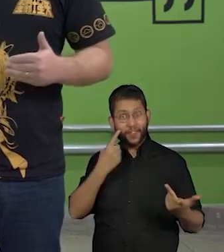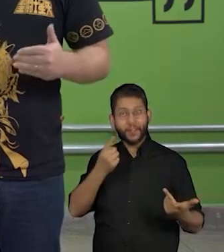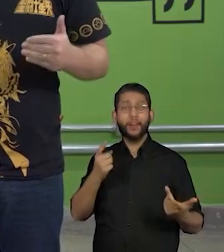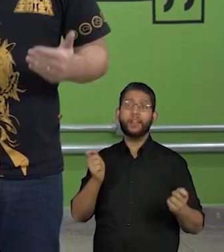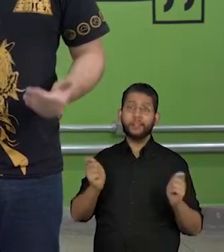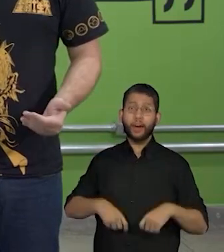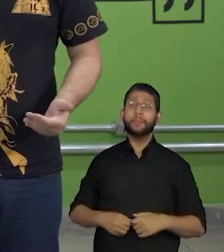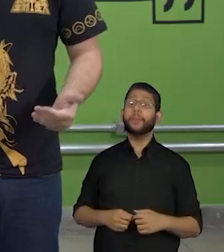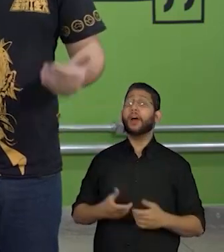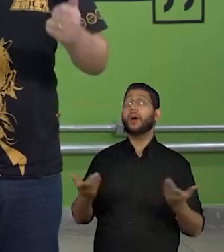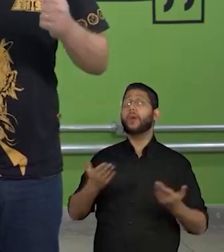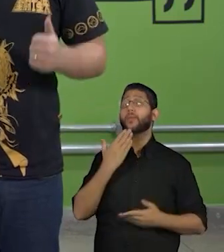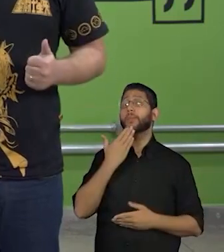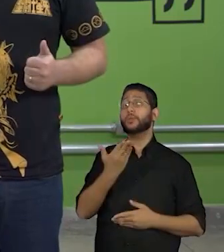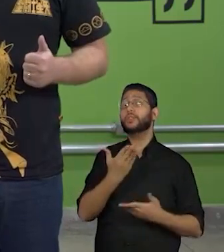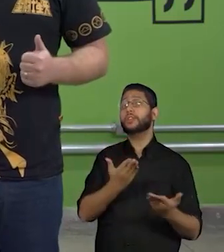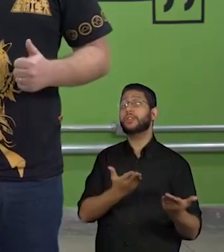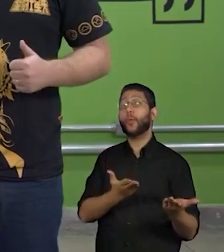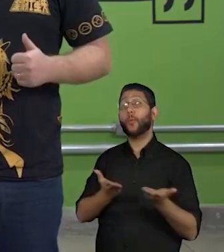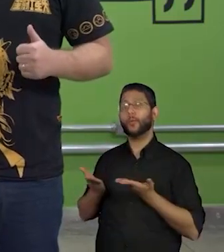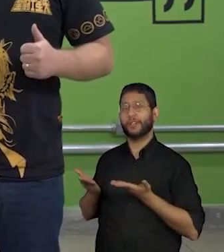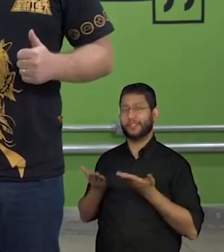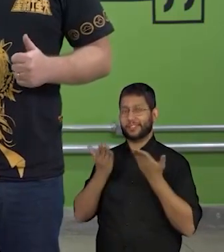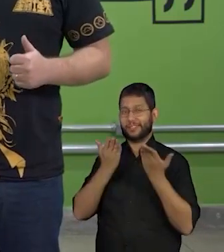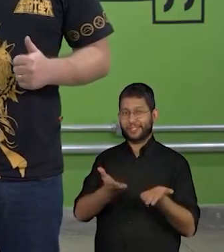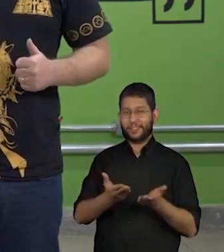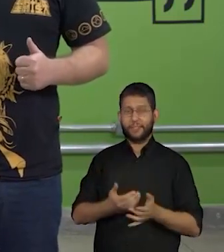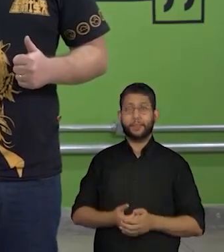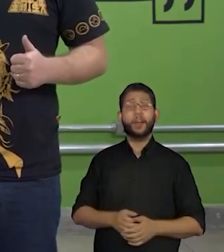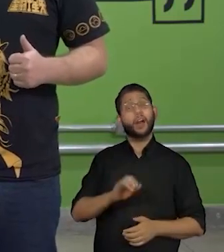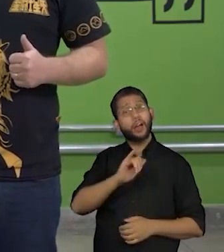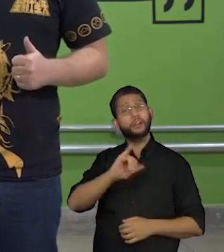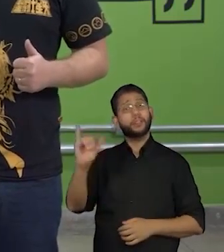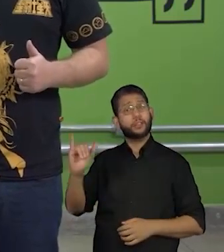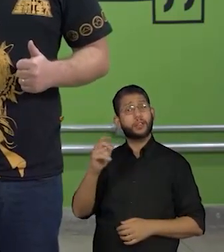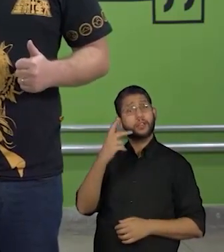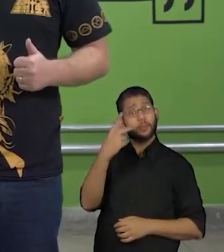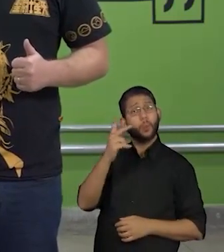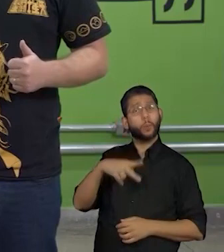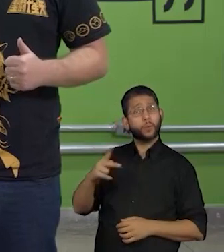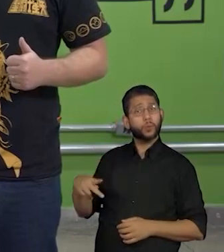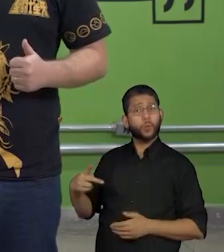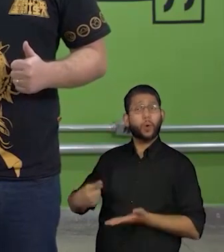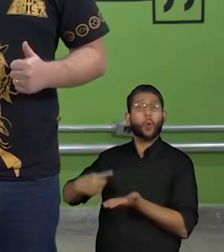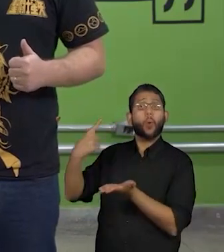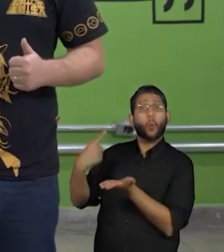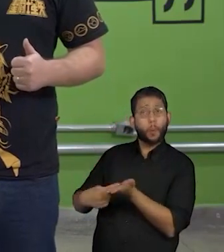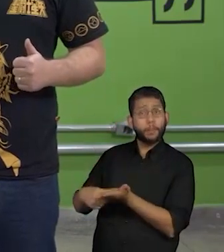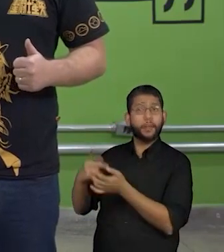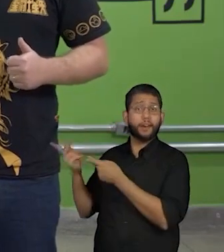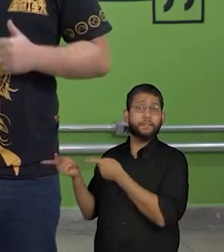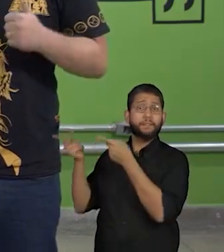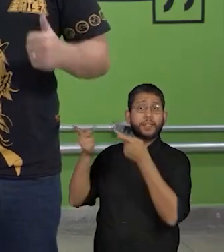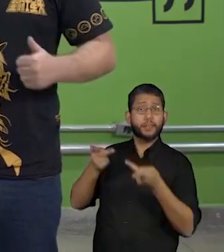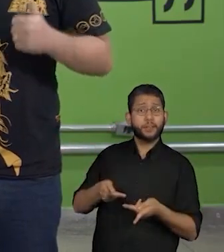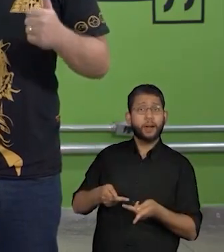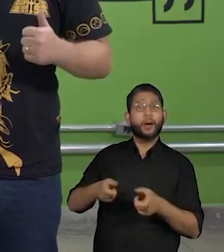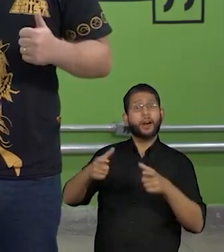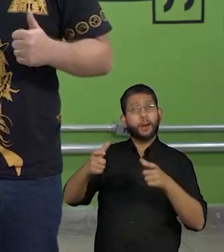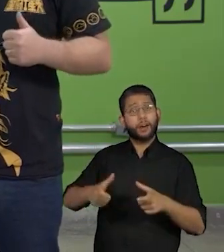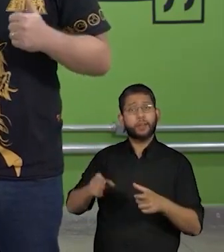de tabuleiro, eu convido a todos vocês para pedir aos professores fazer o agendamento para vir conhecer o CIEBP e